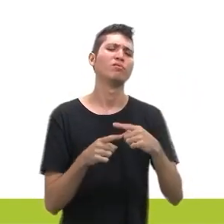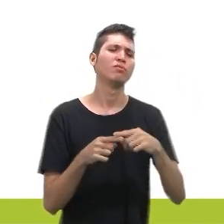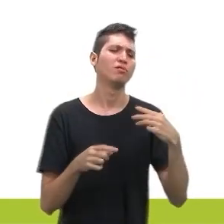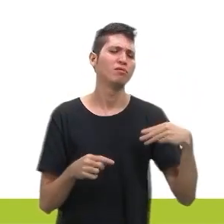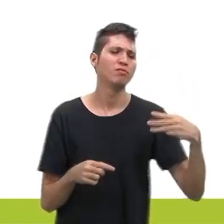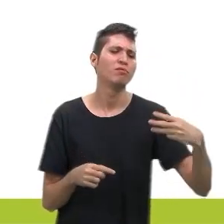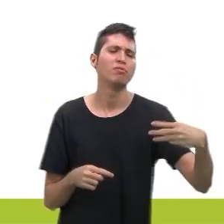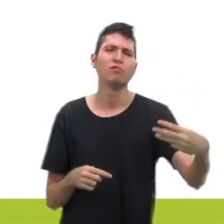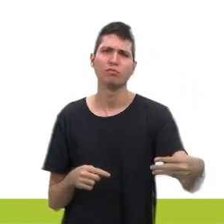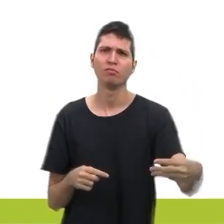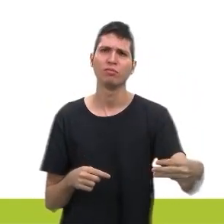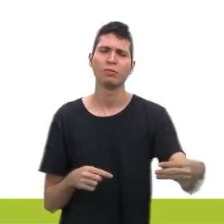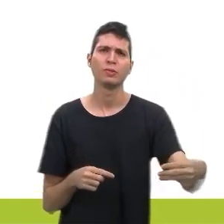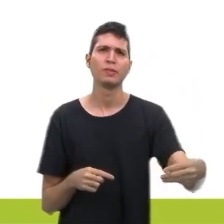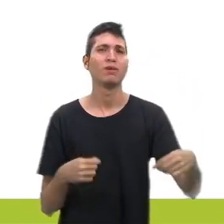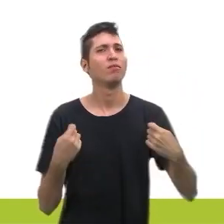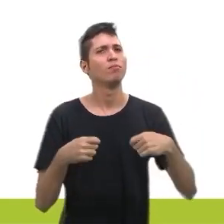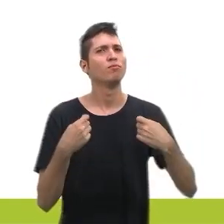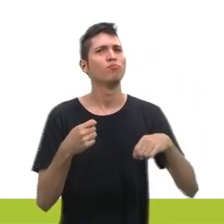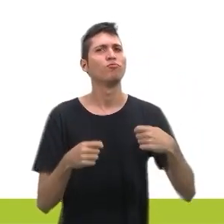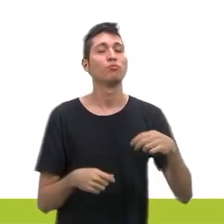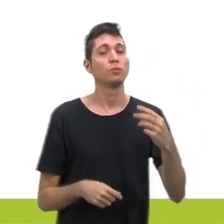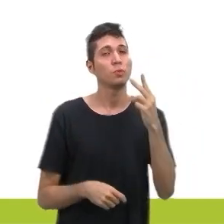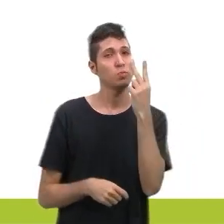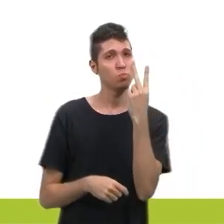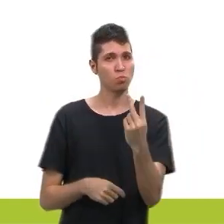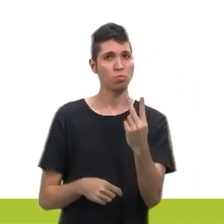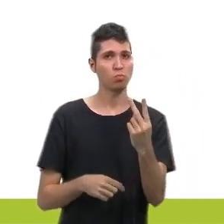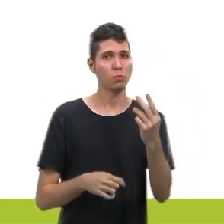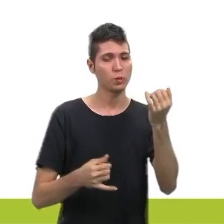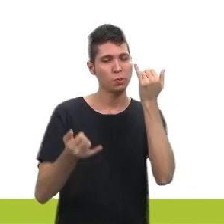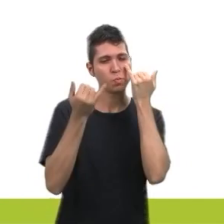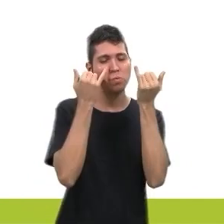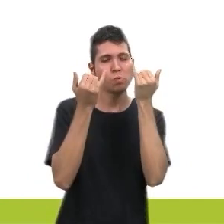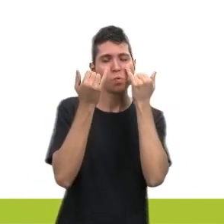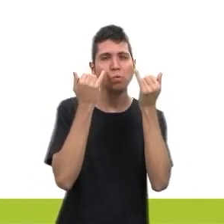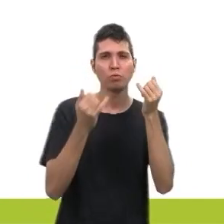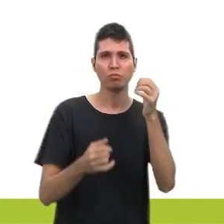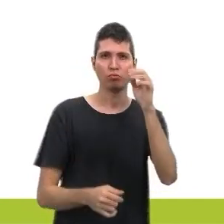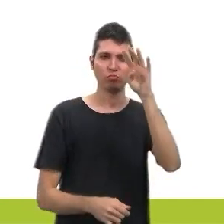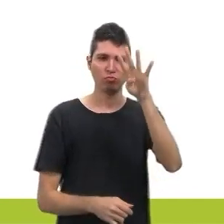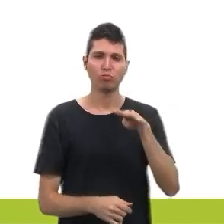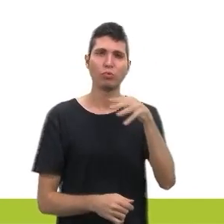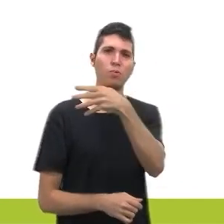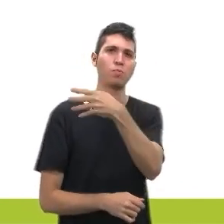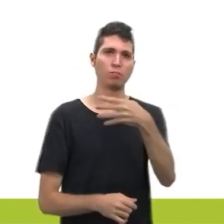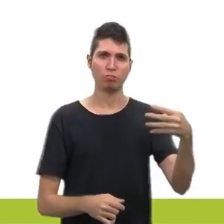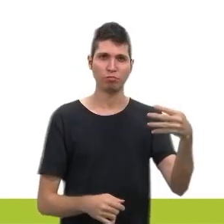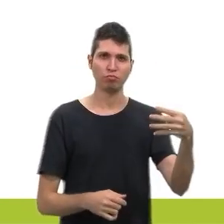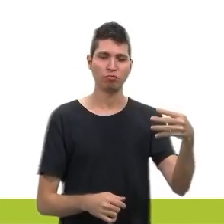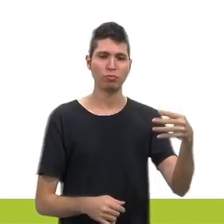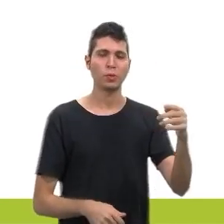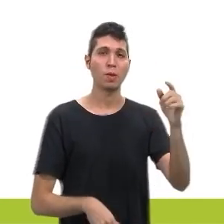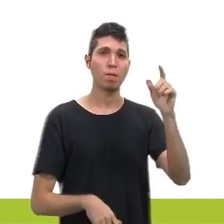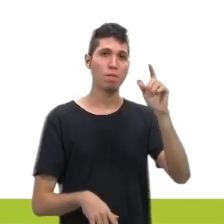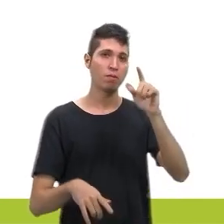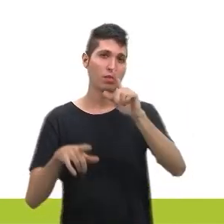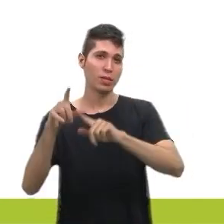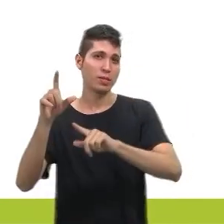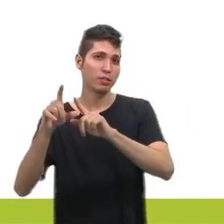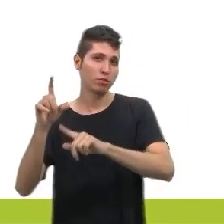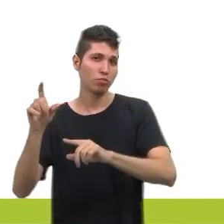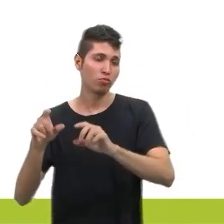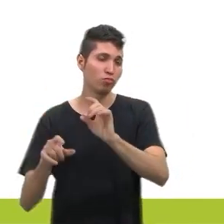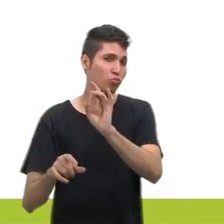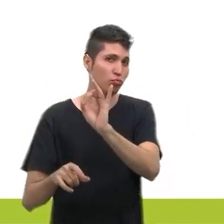Gente, lembra que eu só preciso de 2 informações na tabela? Eu quero que vocês fiquem atentos a isso. Ó. Lá na alternativa, só restou 2